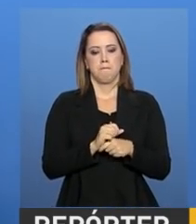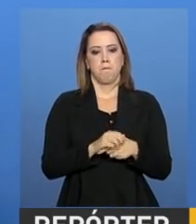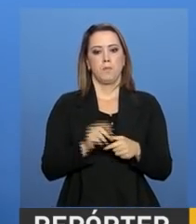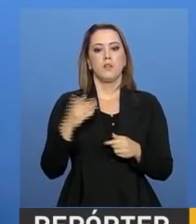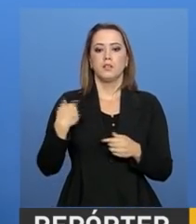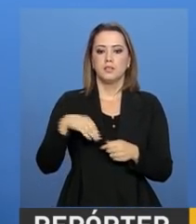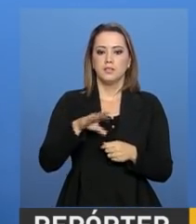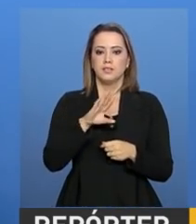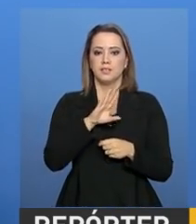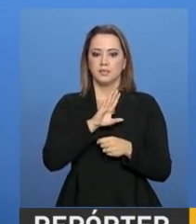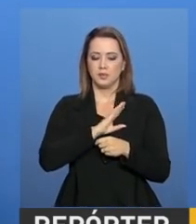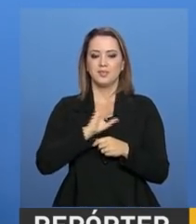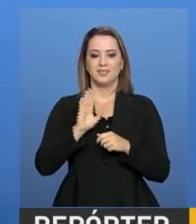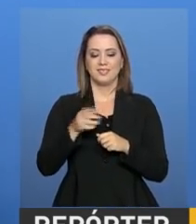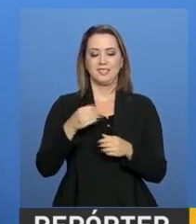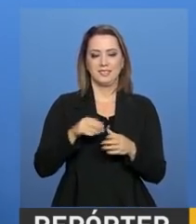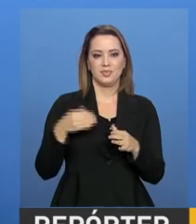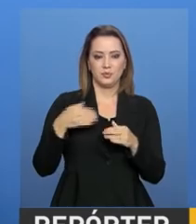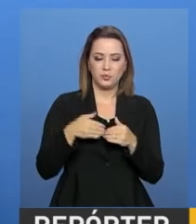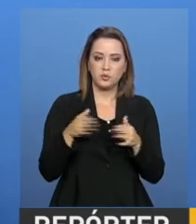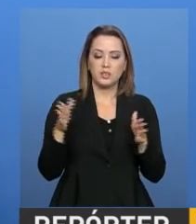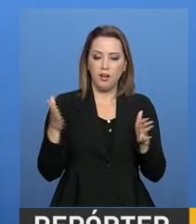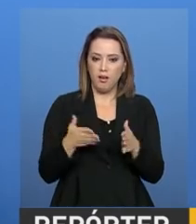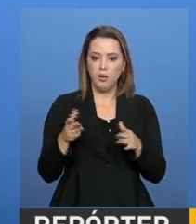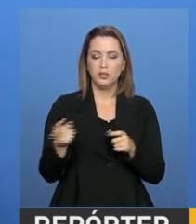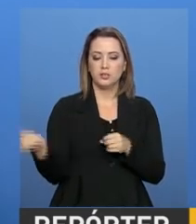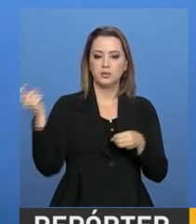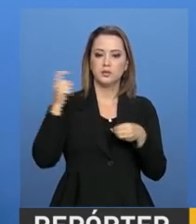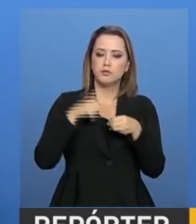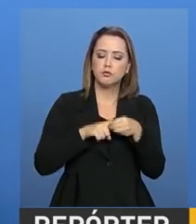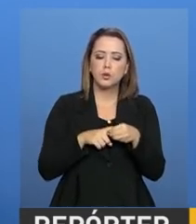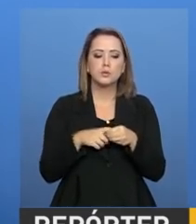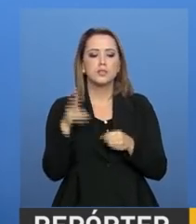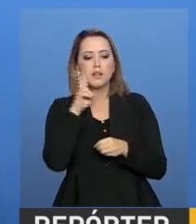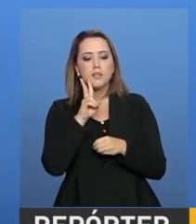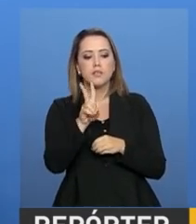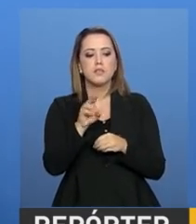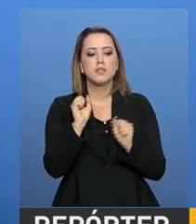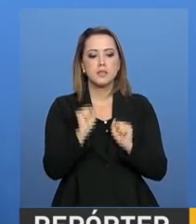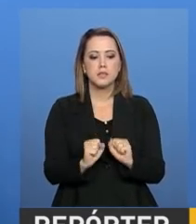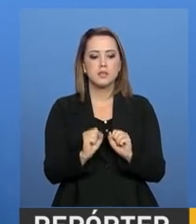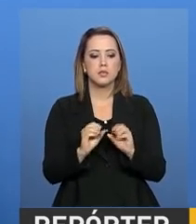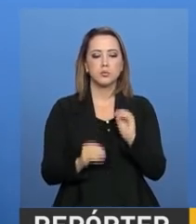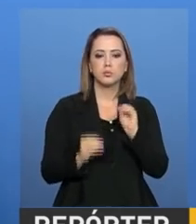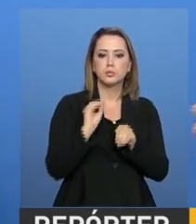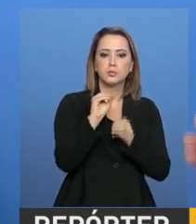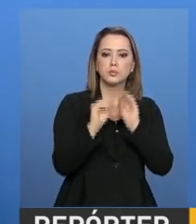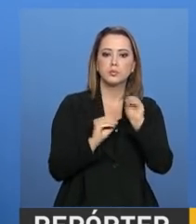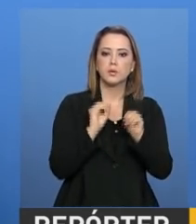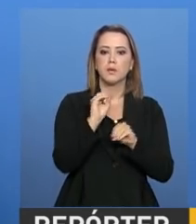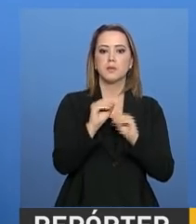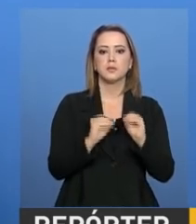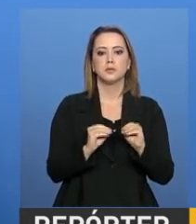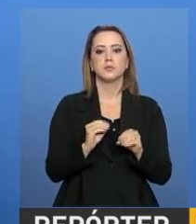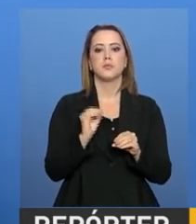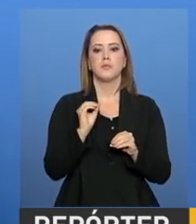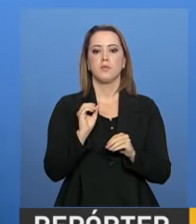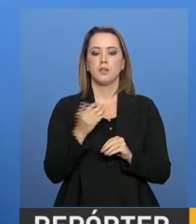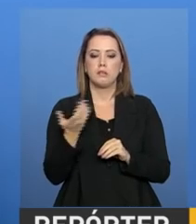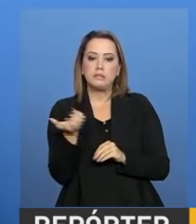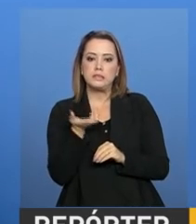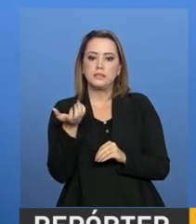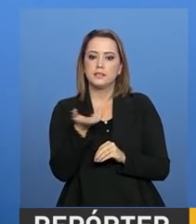agora estamos tirando da gaveta tirando poeira etc e tal reanalisando e e gostaríamos de conversar com o senhor